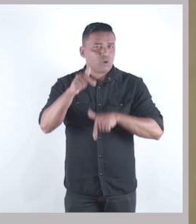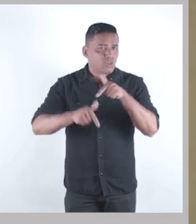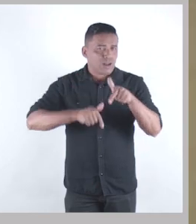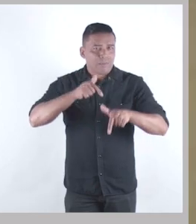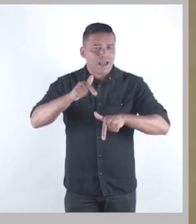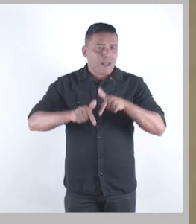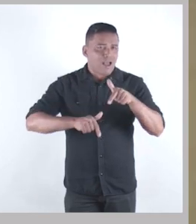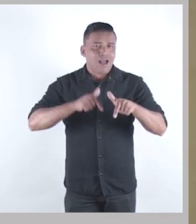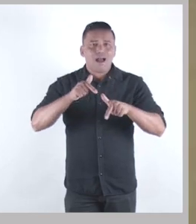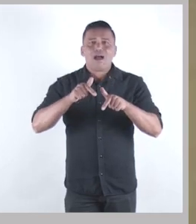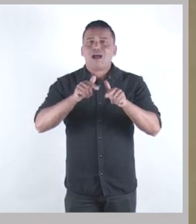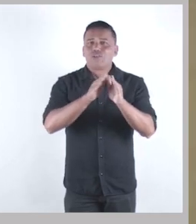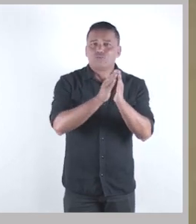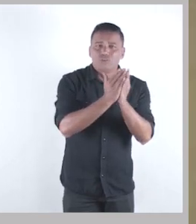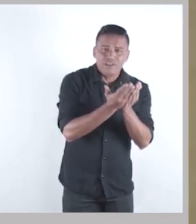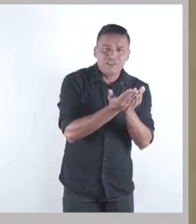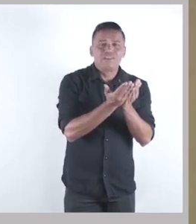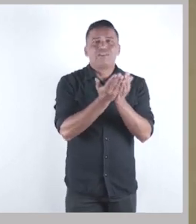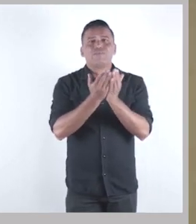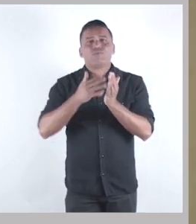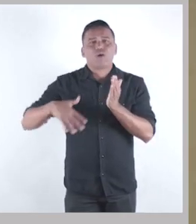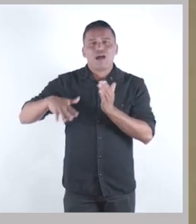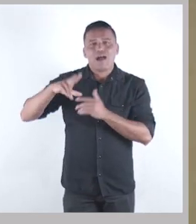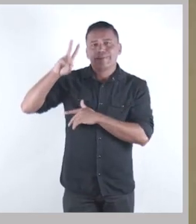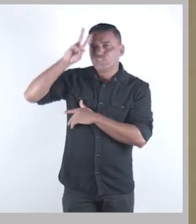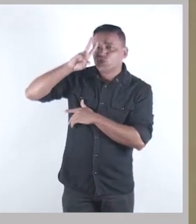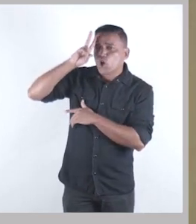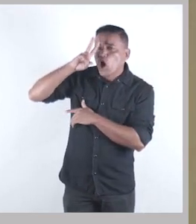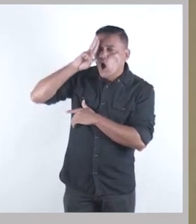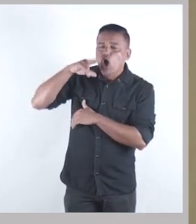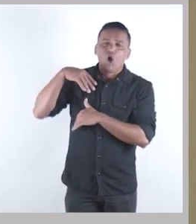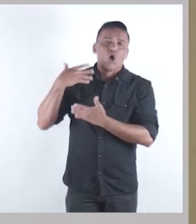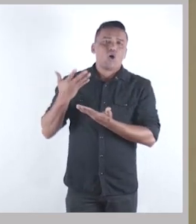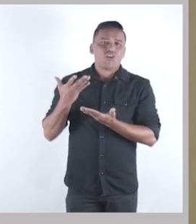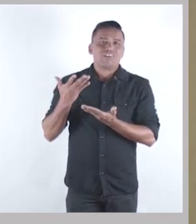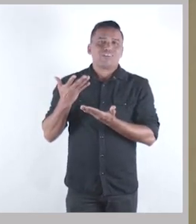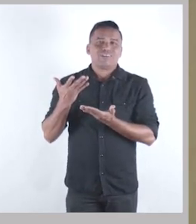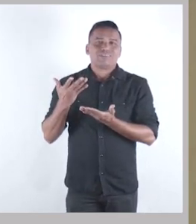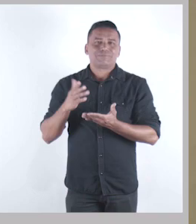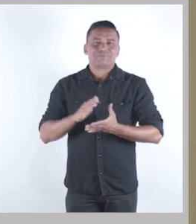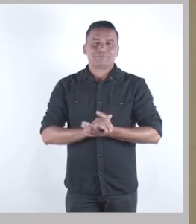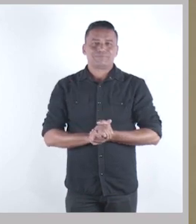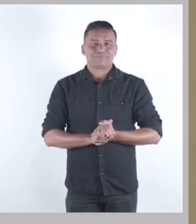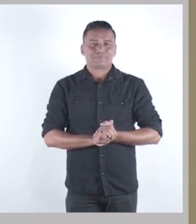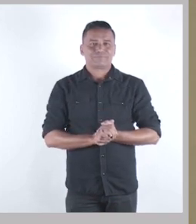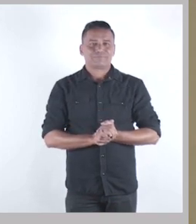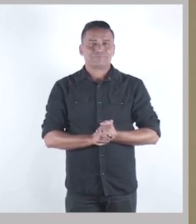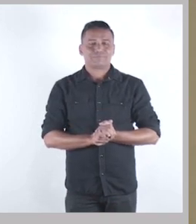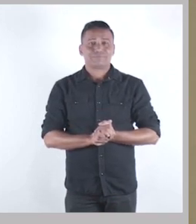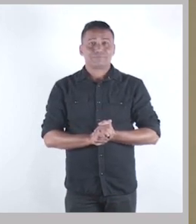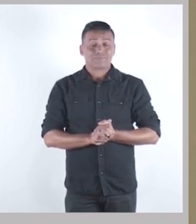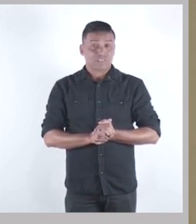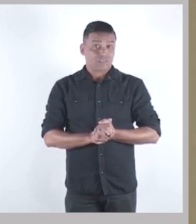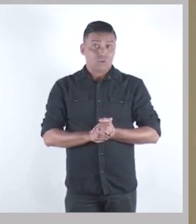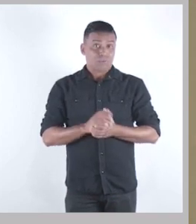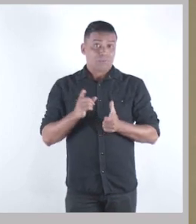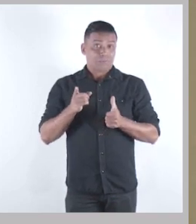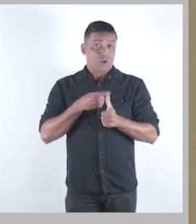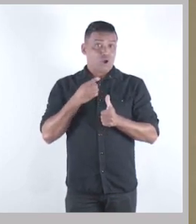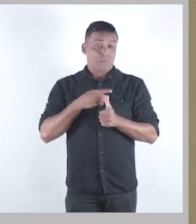o livro, com as histórias. Sobretudo, chama a minha